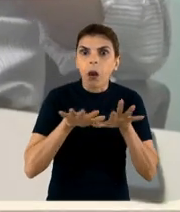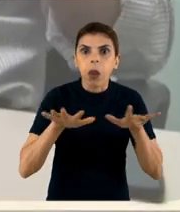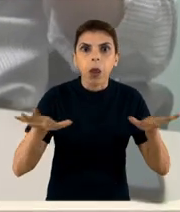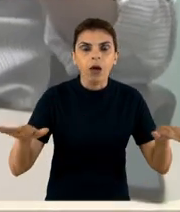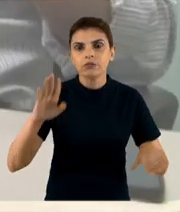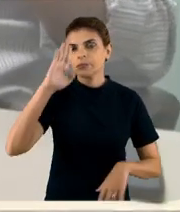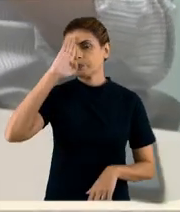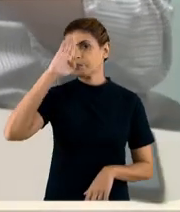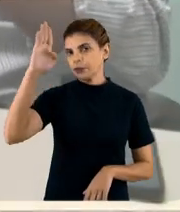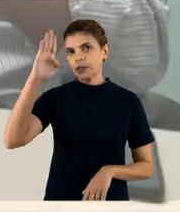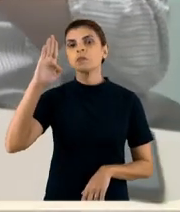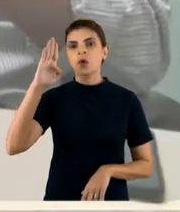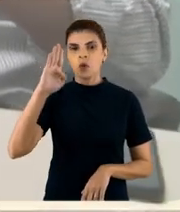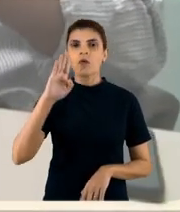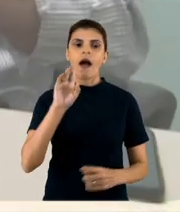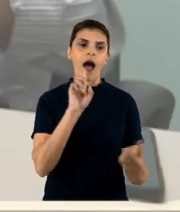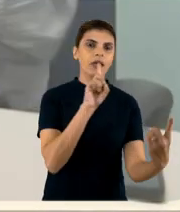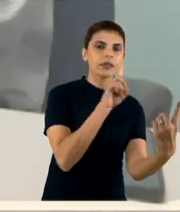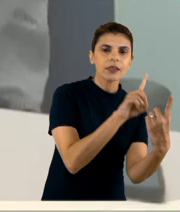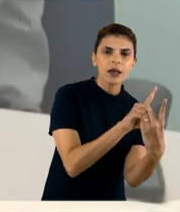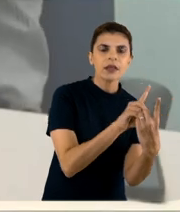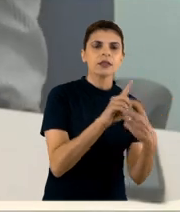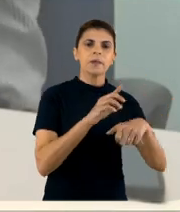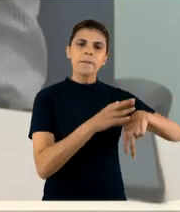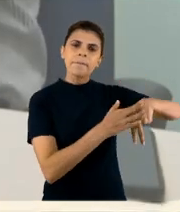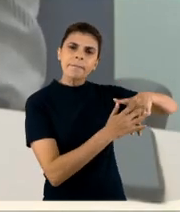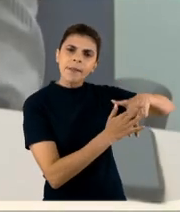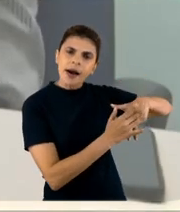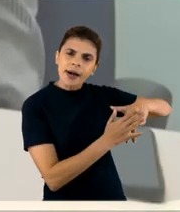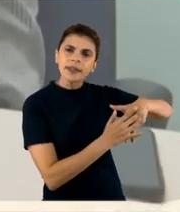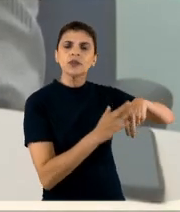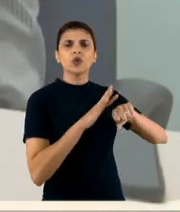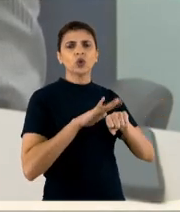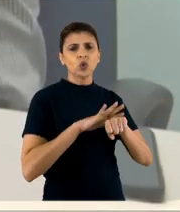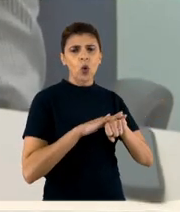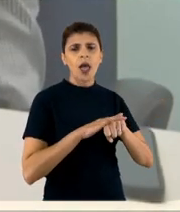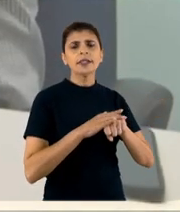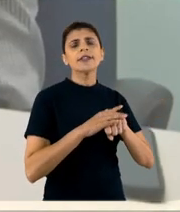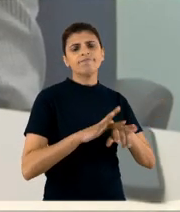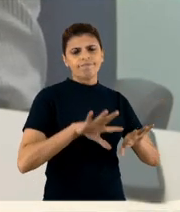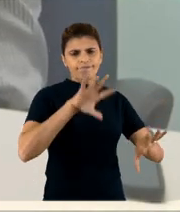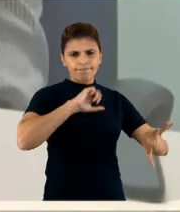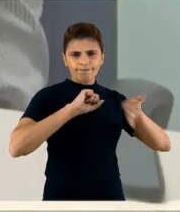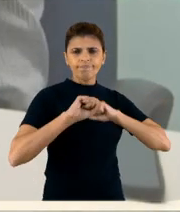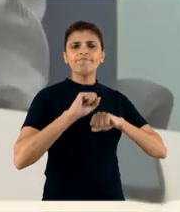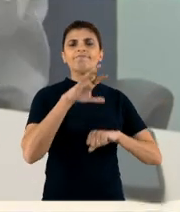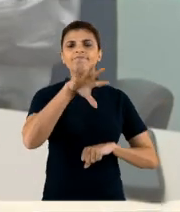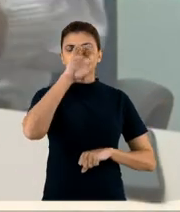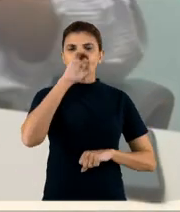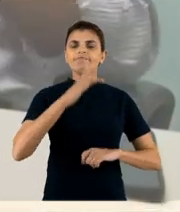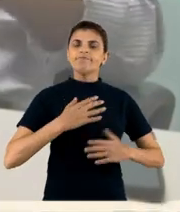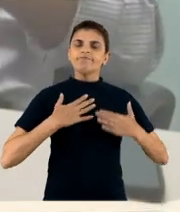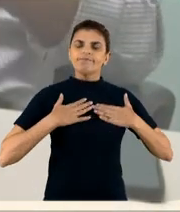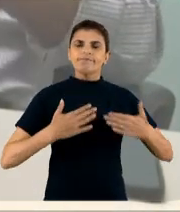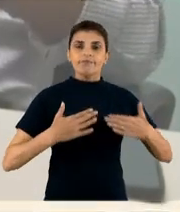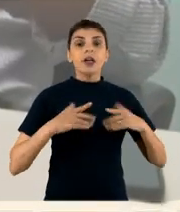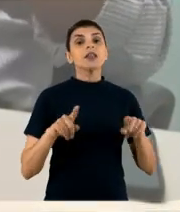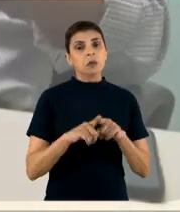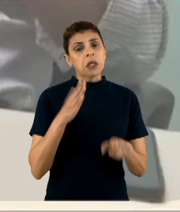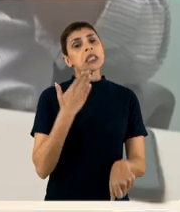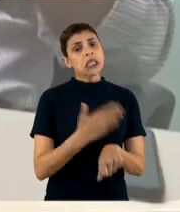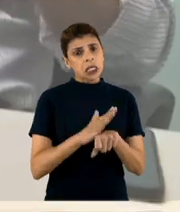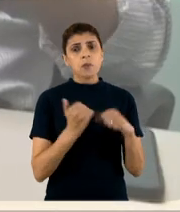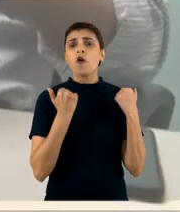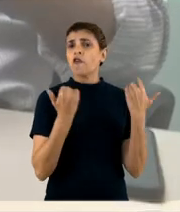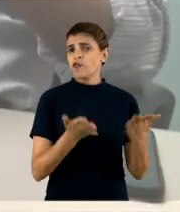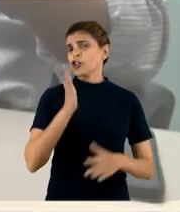rede toda, principalmente relacionada a atendimento de pacientes com doença infecciosa, estaria que estar pronta também para receber. E esse